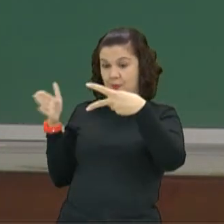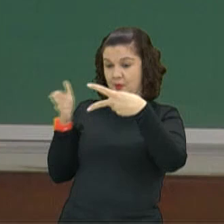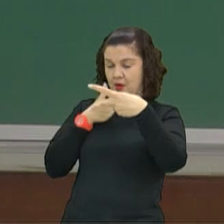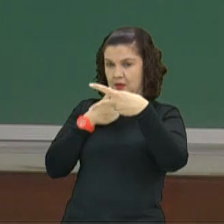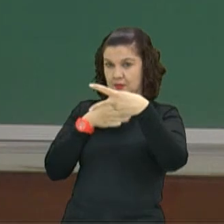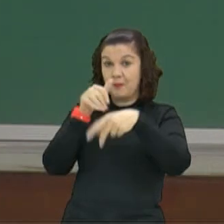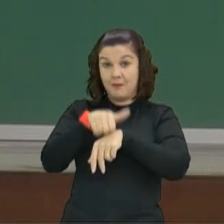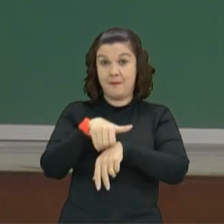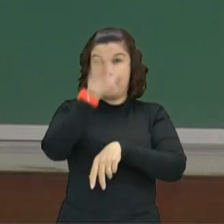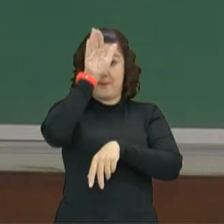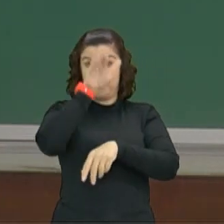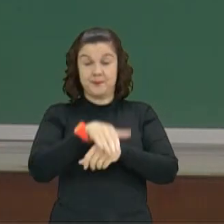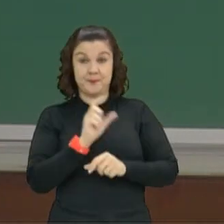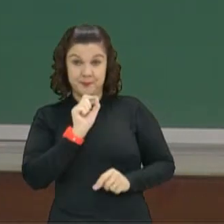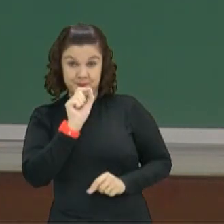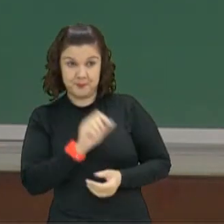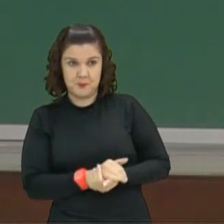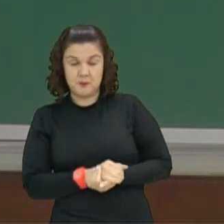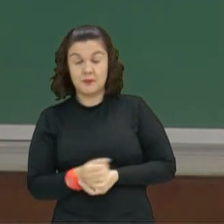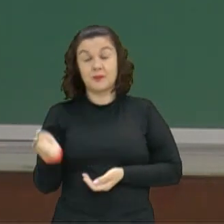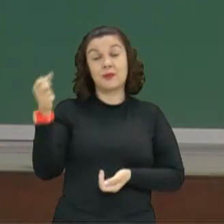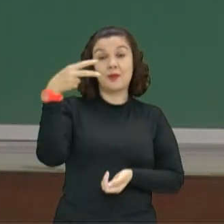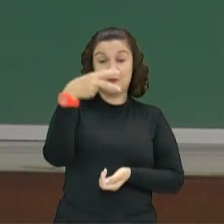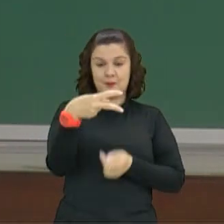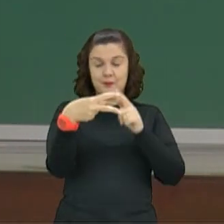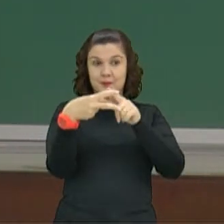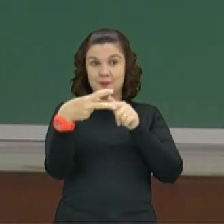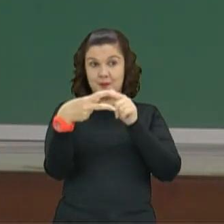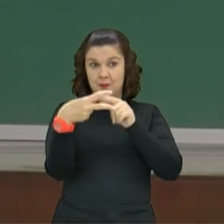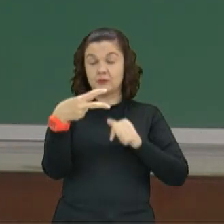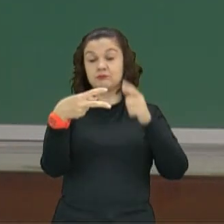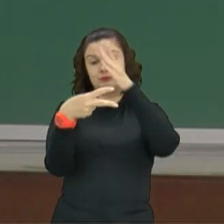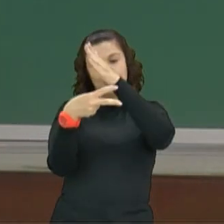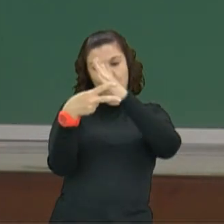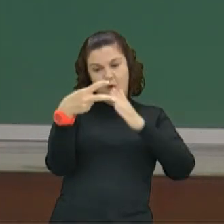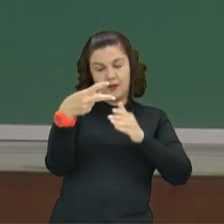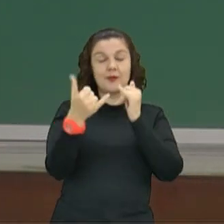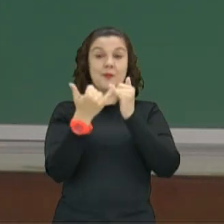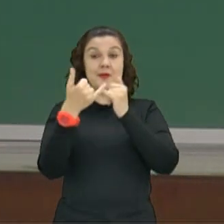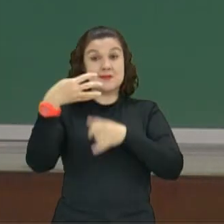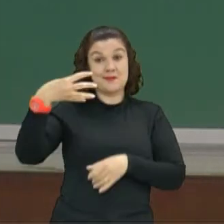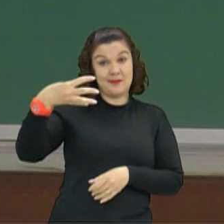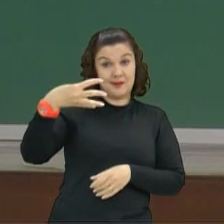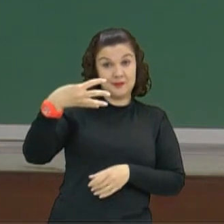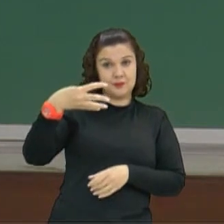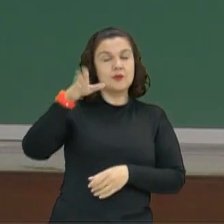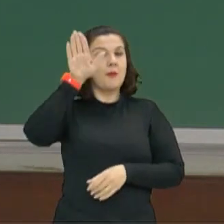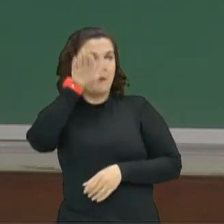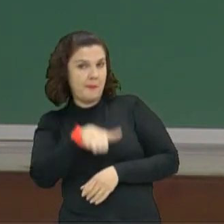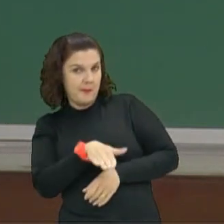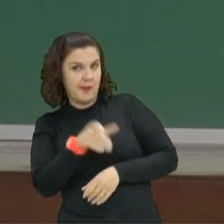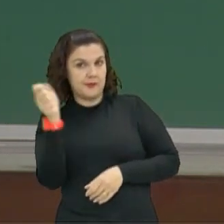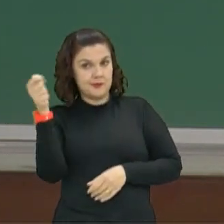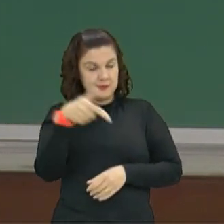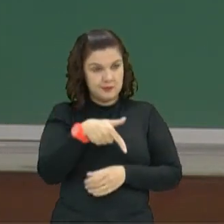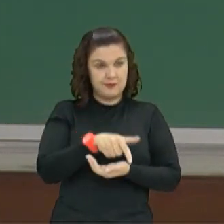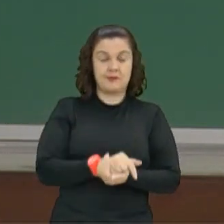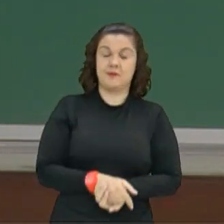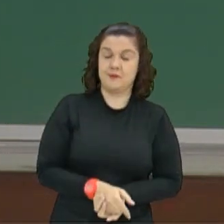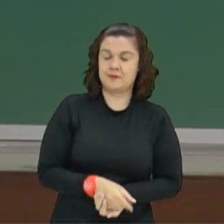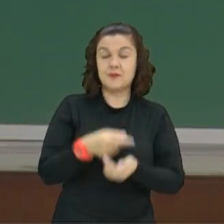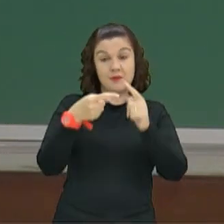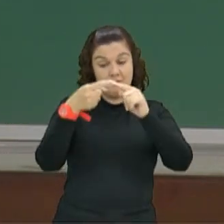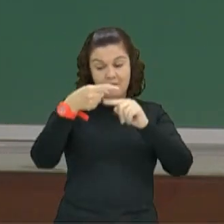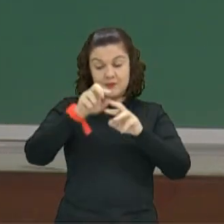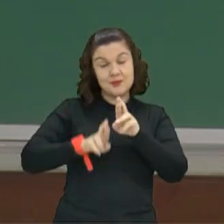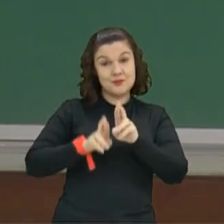maior que. Tá ok? O de baixo, né, lembra, ó, cortou, ficou parecido com o número 4. Ó, menor que. Essa é a grande